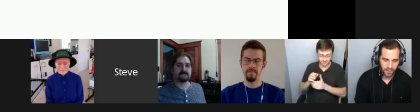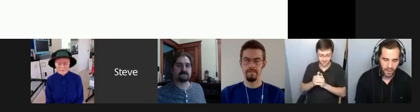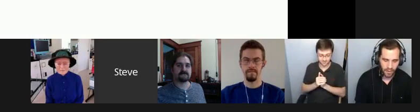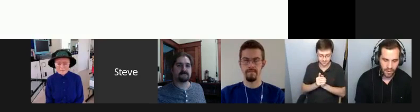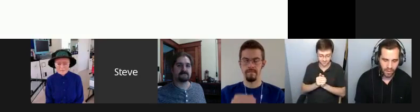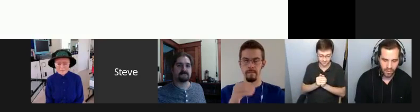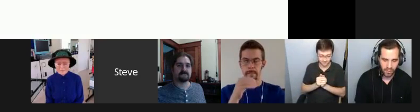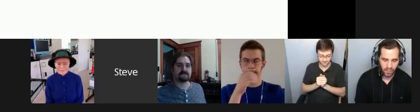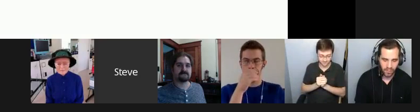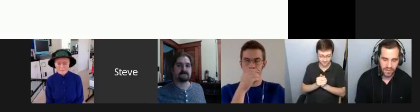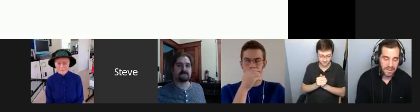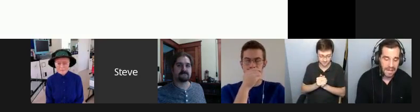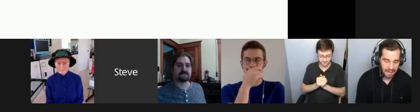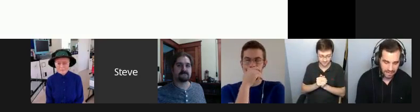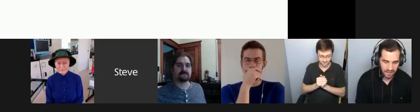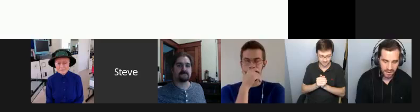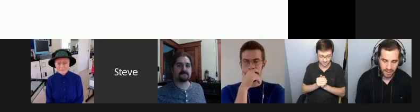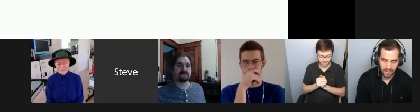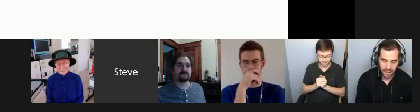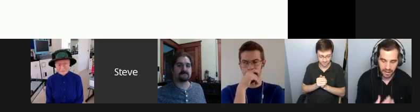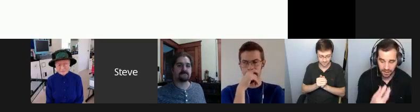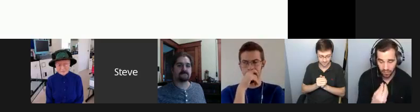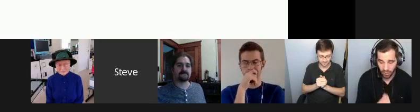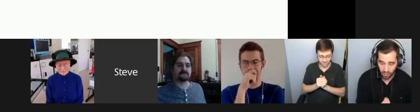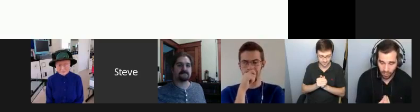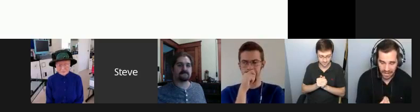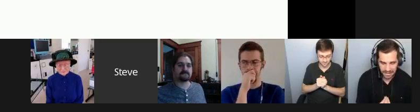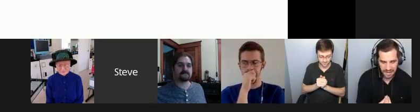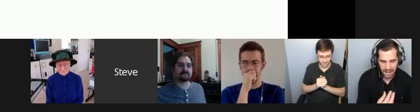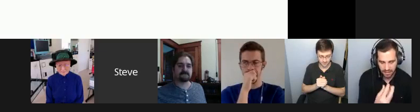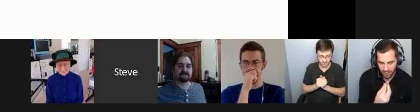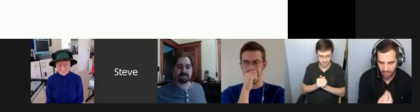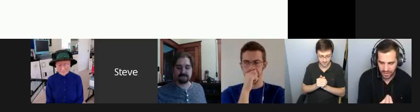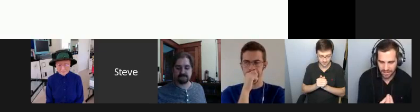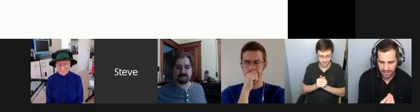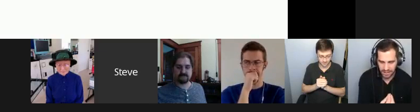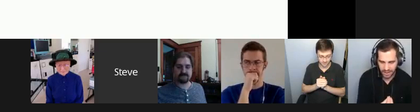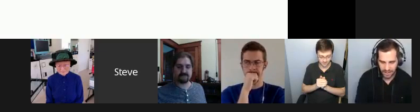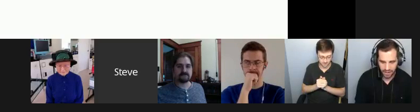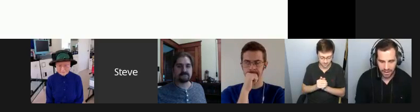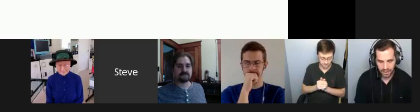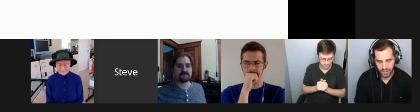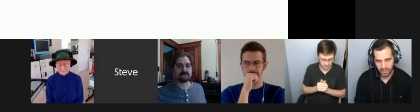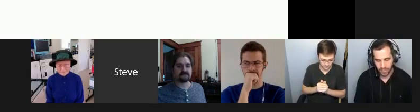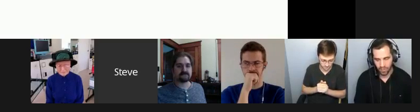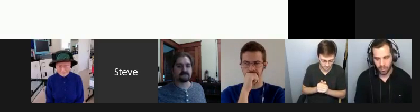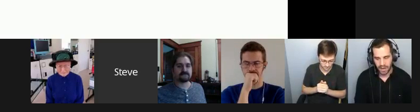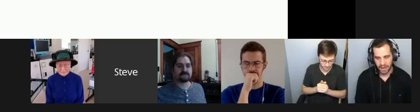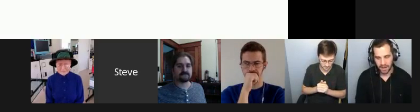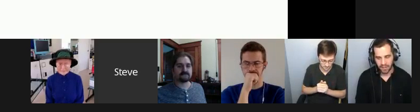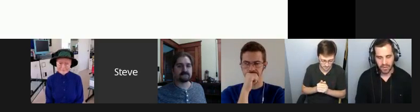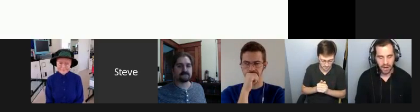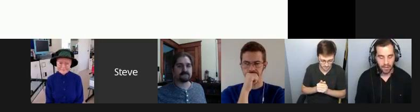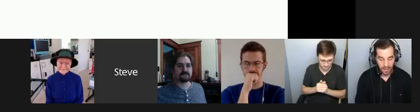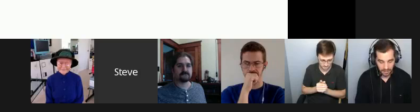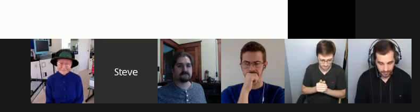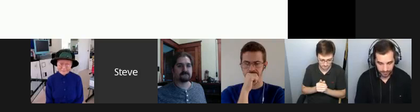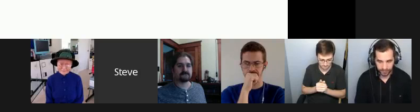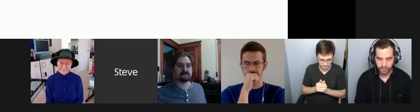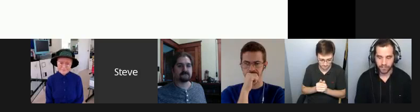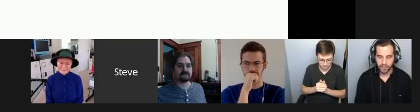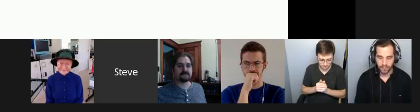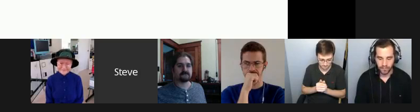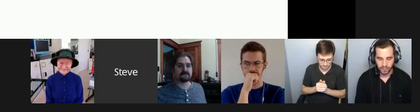complementam os sinais, né? Então, como passar isso, como trazer isso para o sign